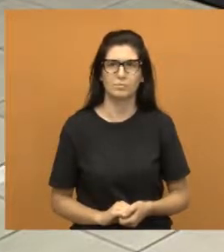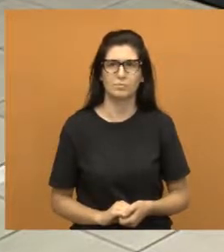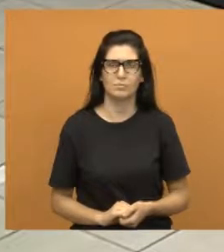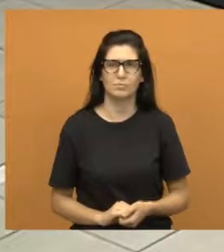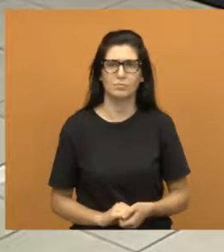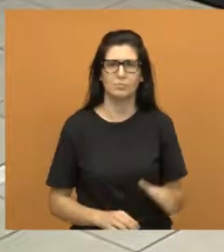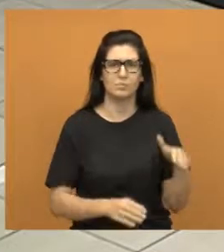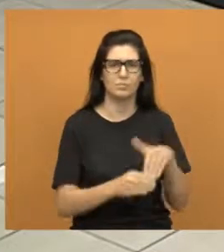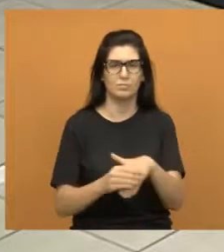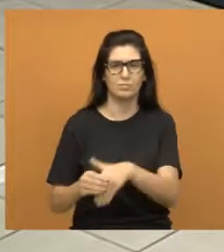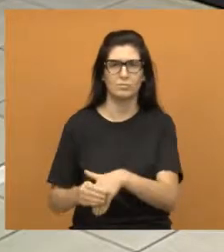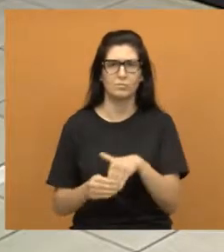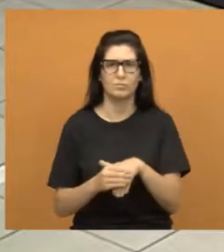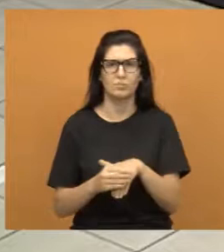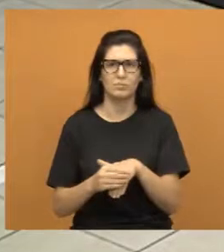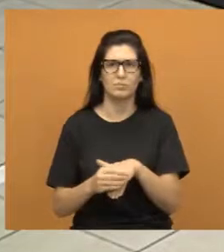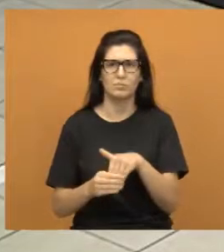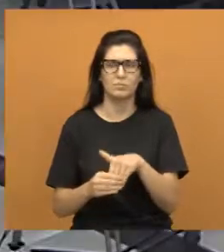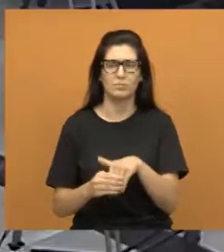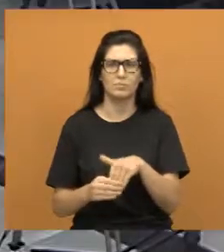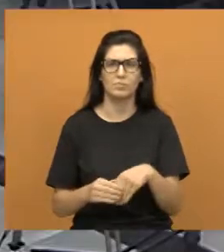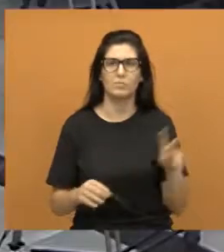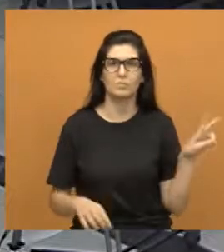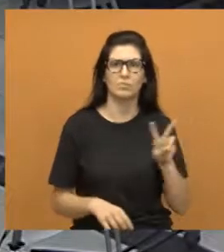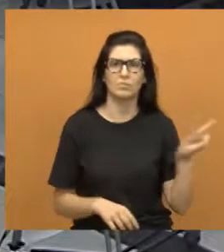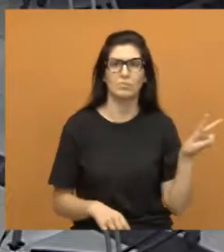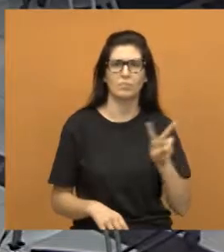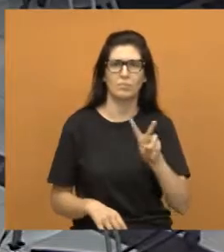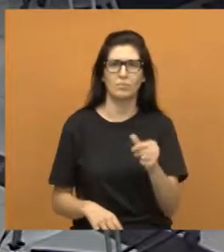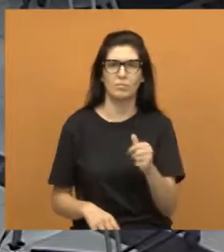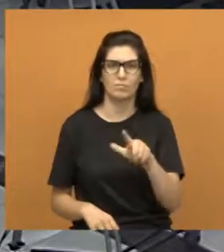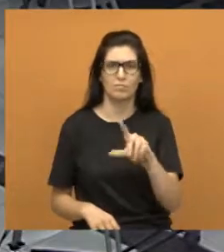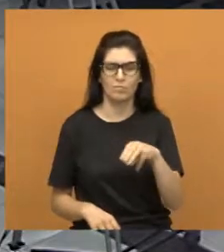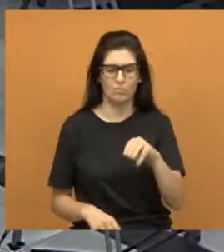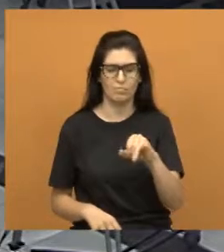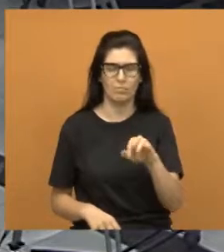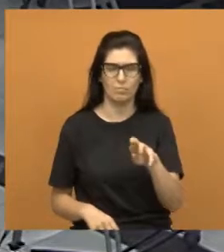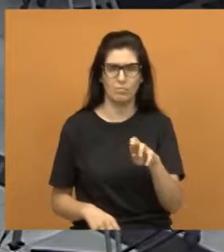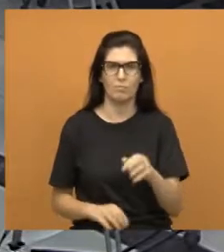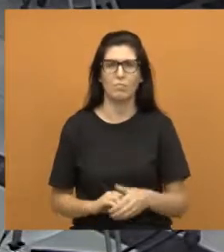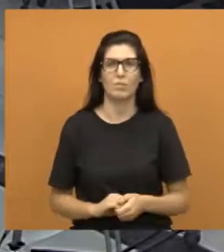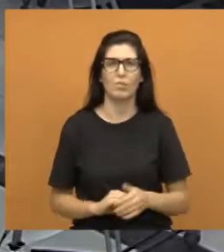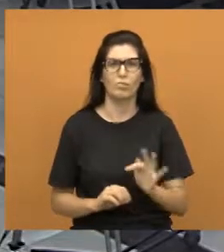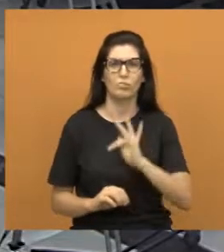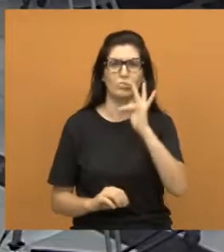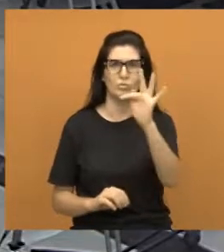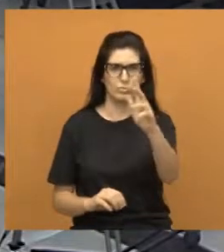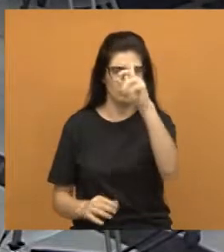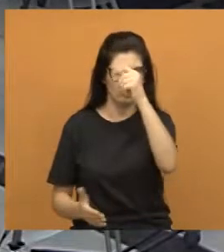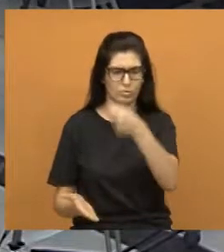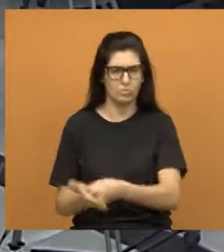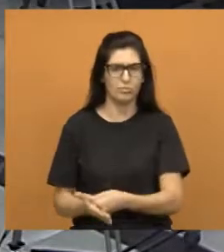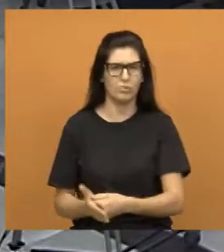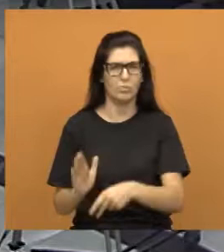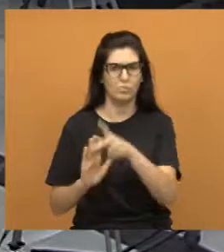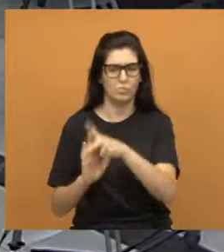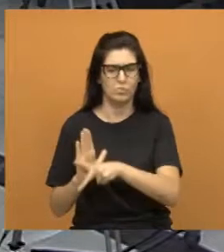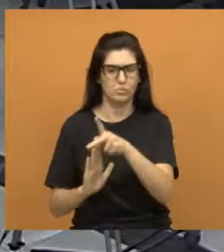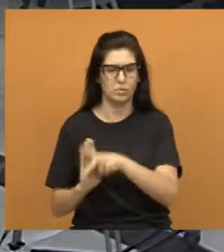Colocando em votação, então, a solicitação do vereador Valmir em adiar a votação desse projeto por duas